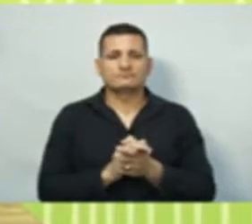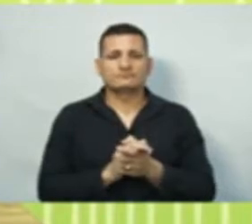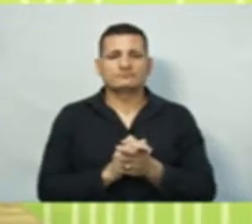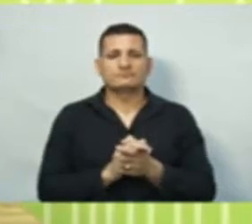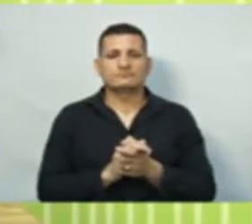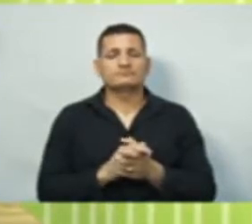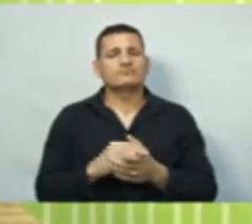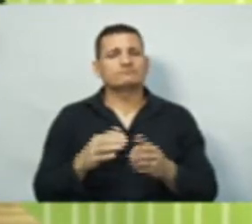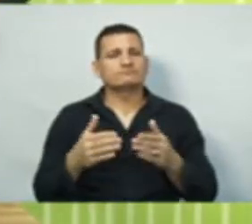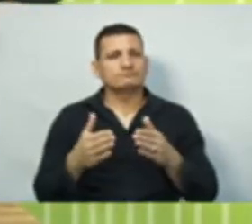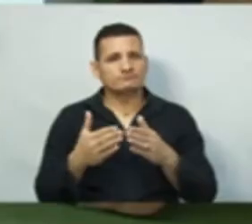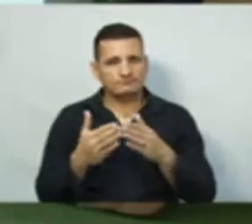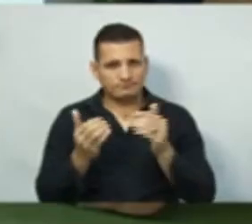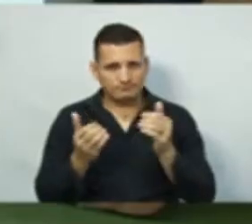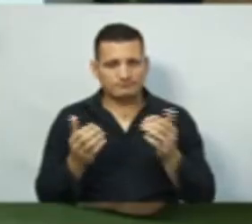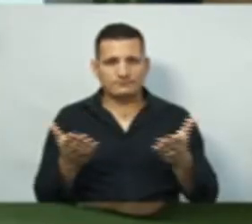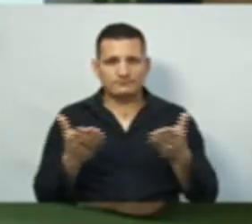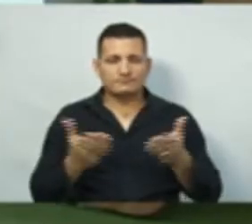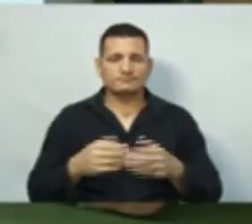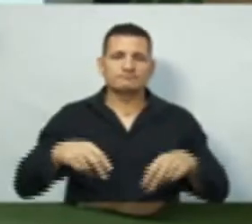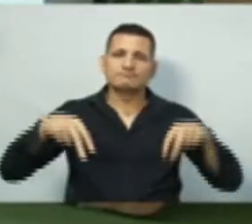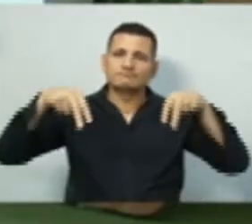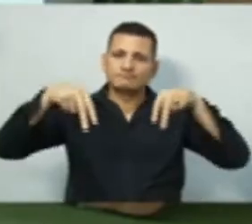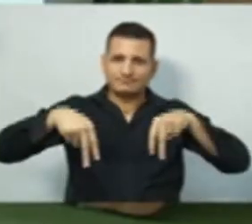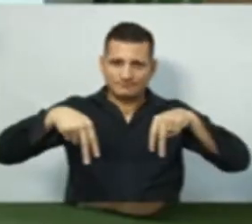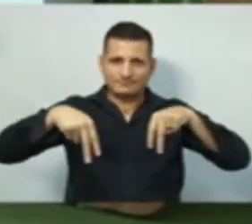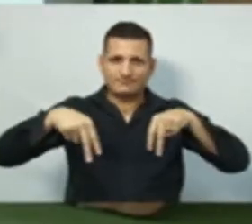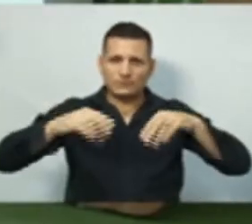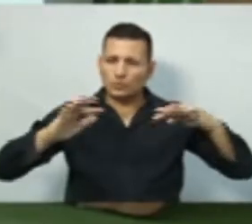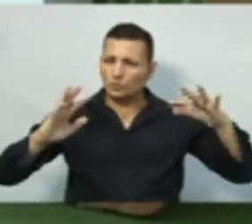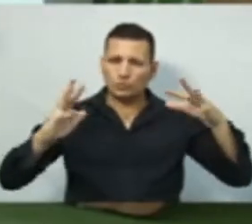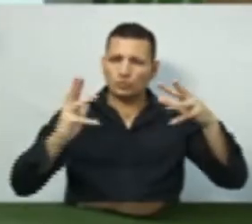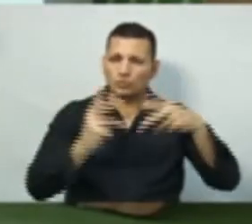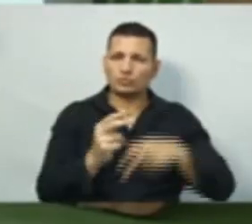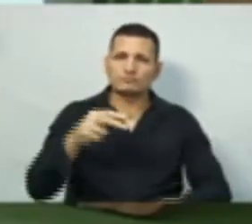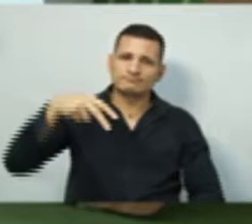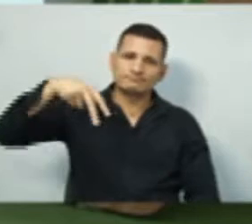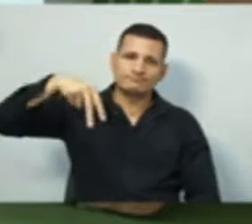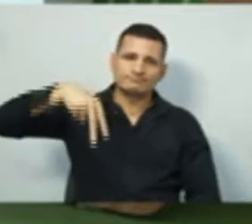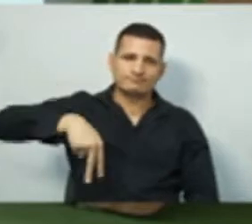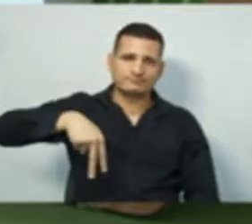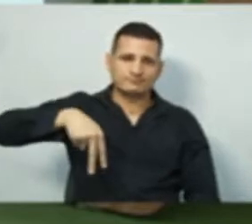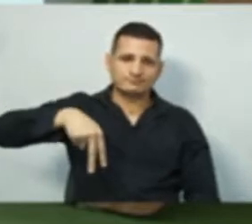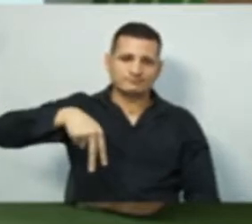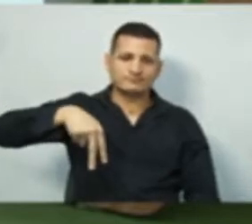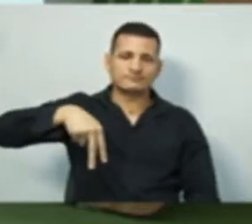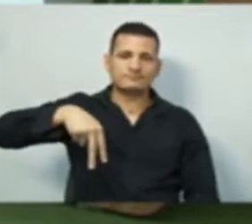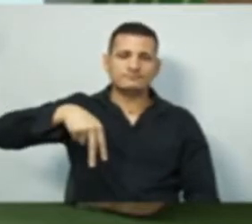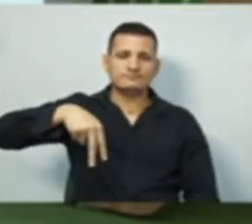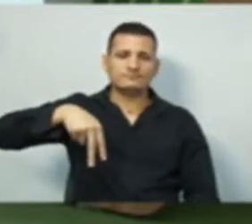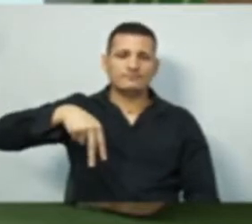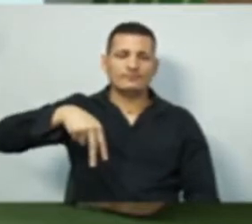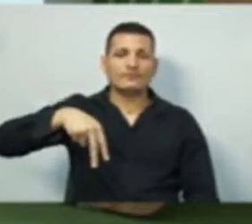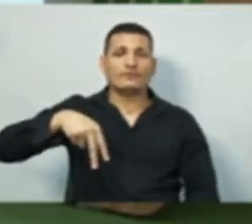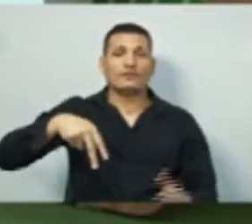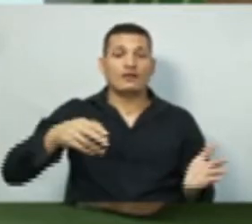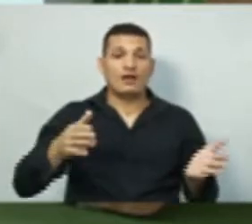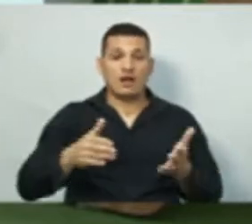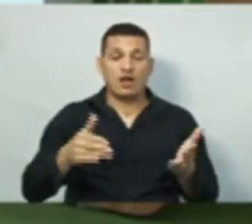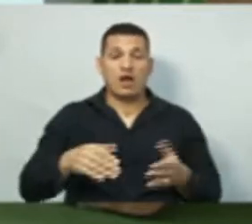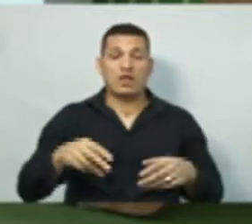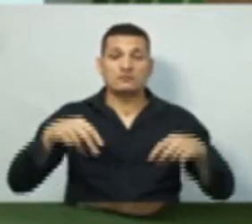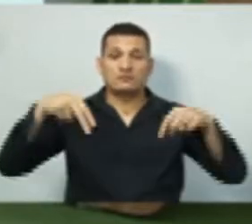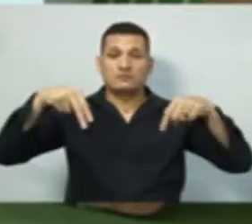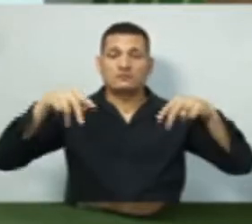gente. Vamos levantar um pouquinho. Isso. Todo mundo levantou. Agora olhem para o colega de